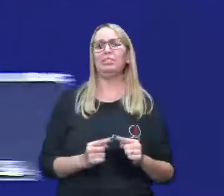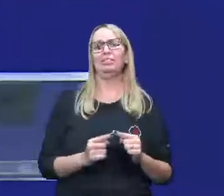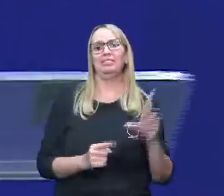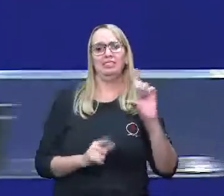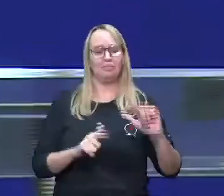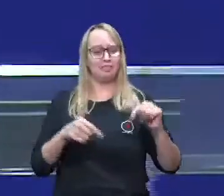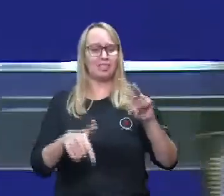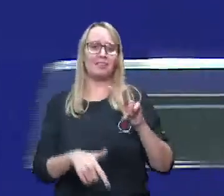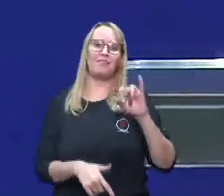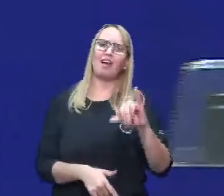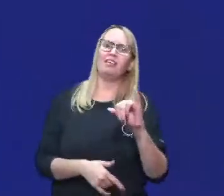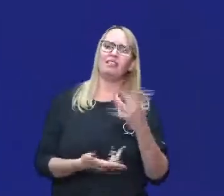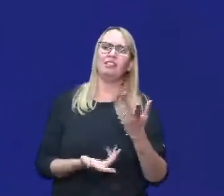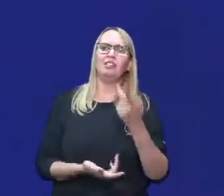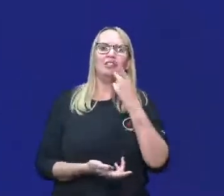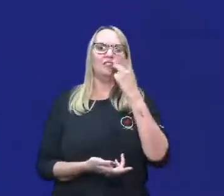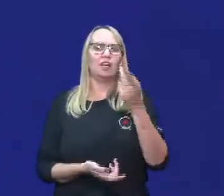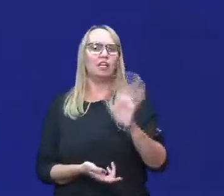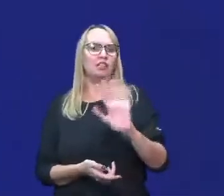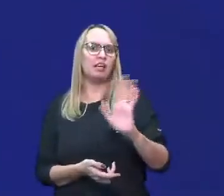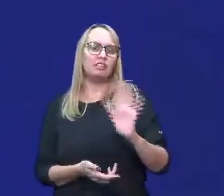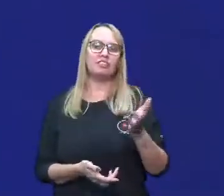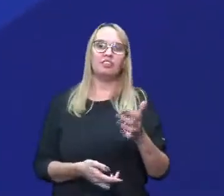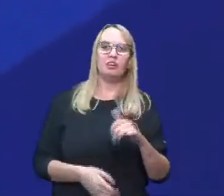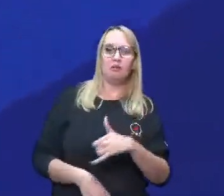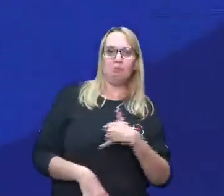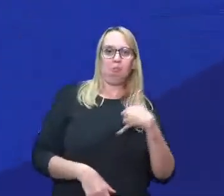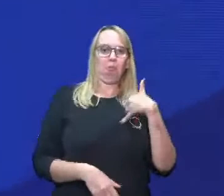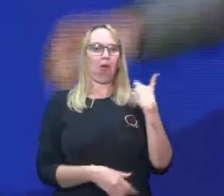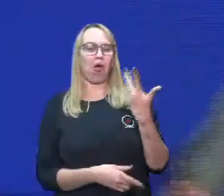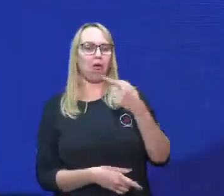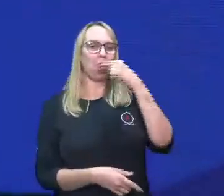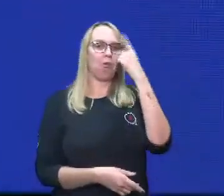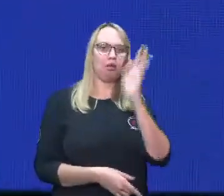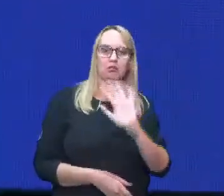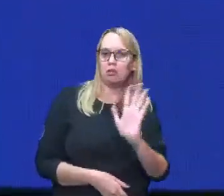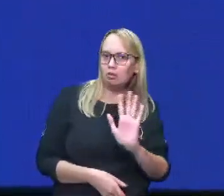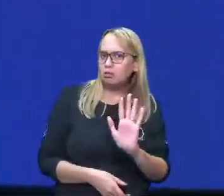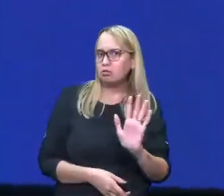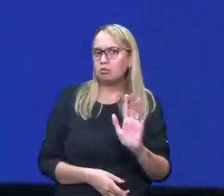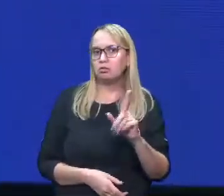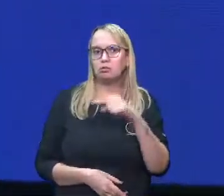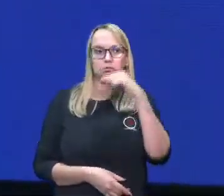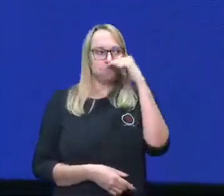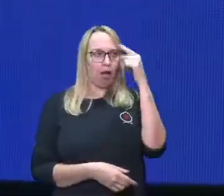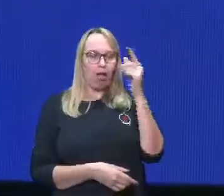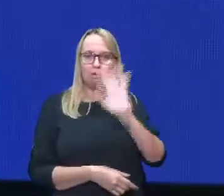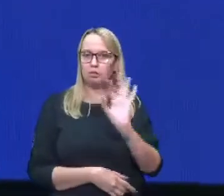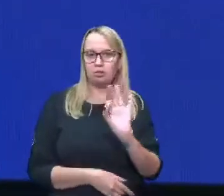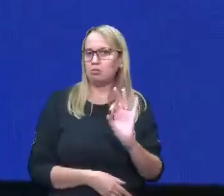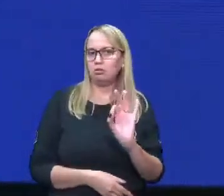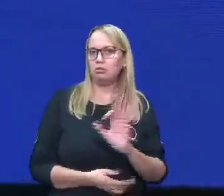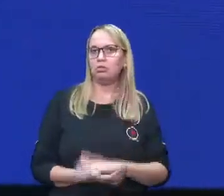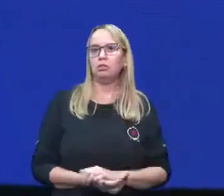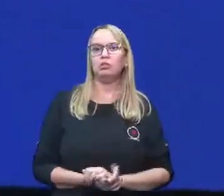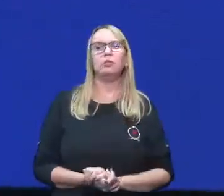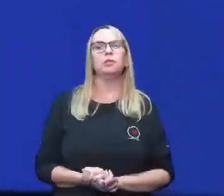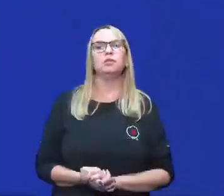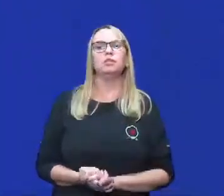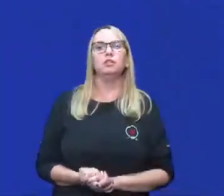Ou seja, eu não estou falando de ostentar. Repita com o seu irmão, não ostente. Quando você vai ver a